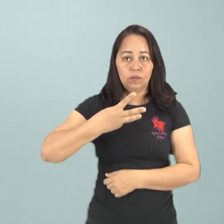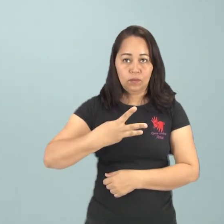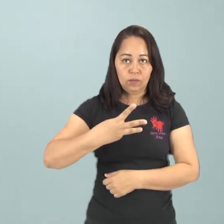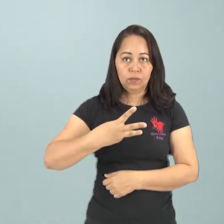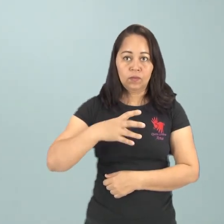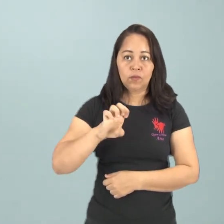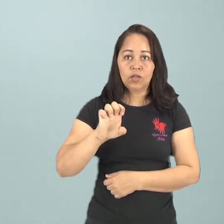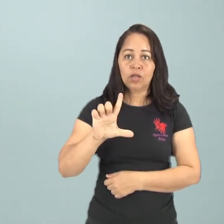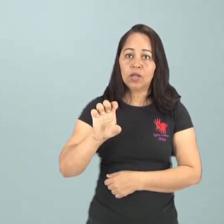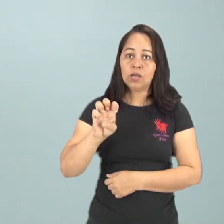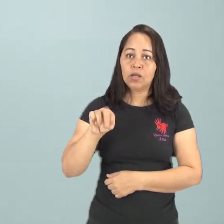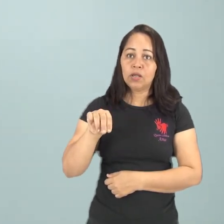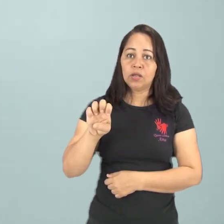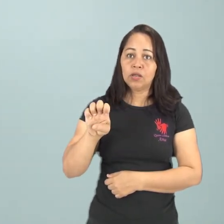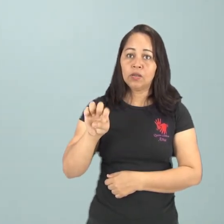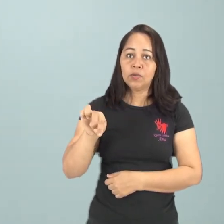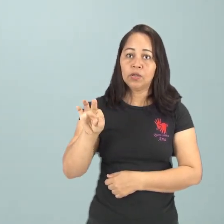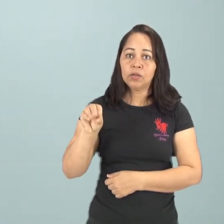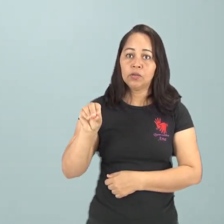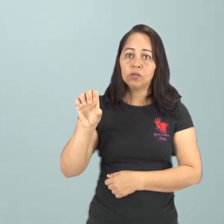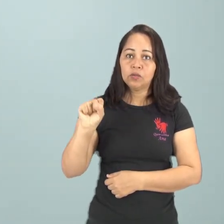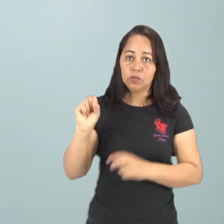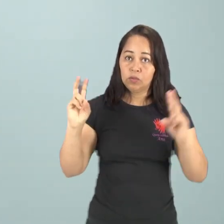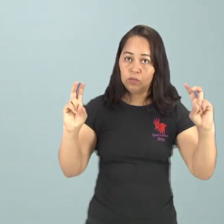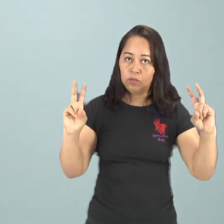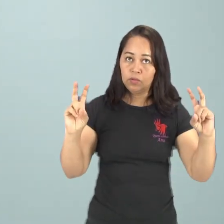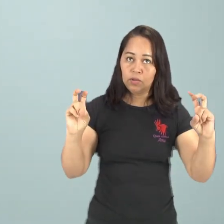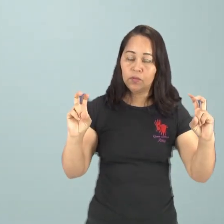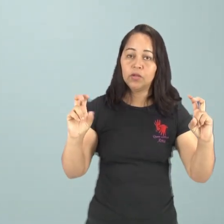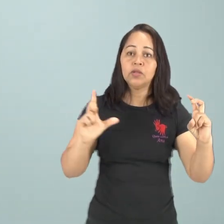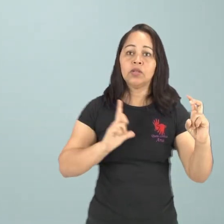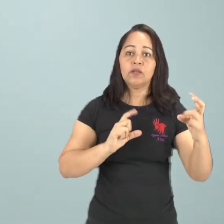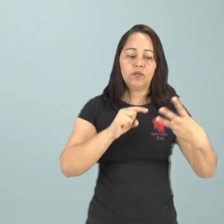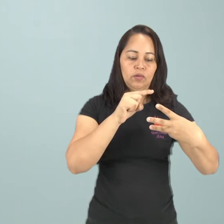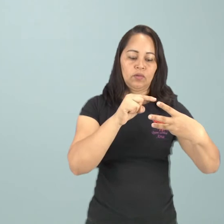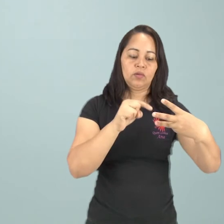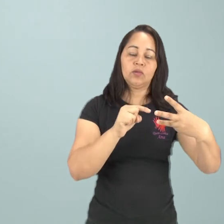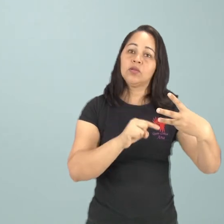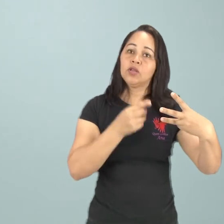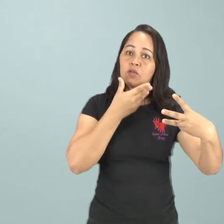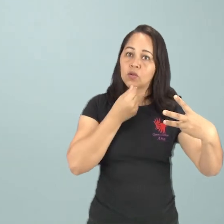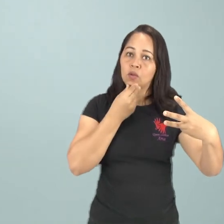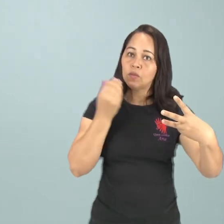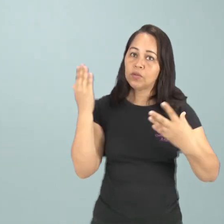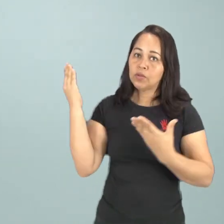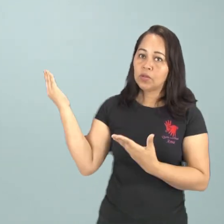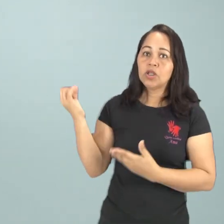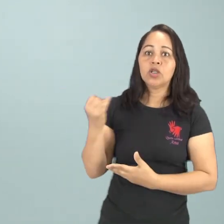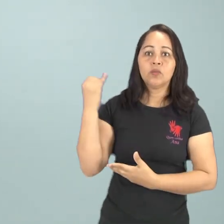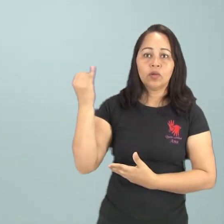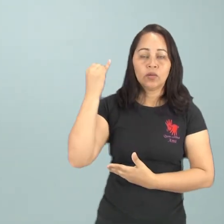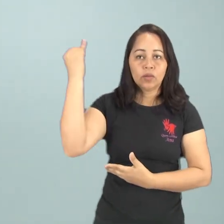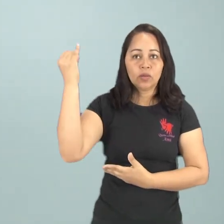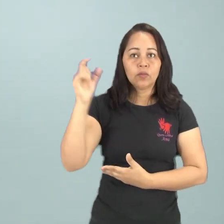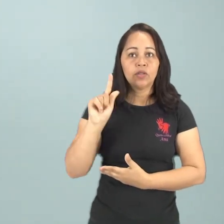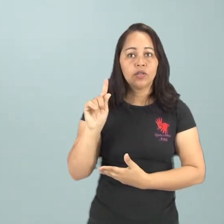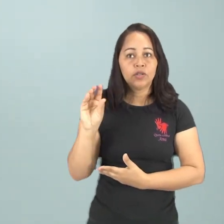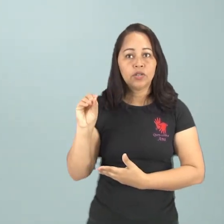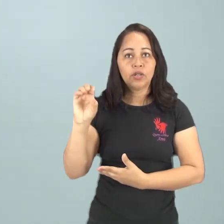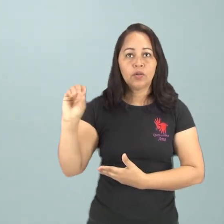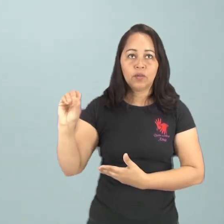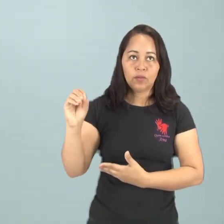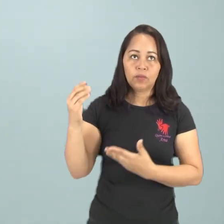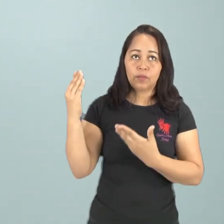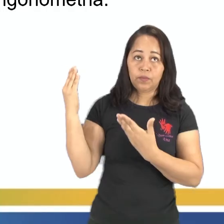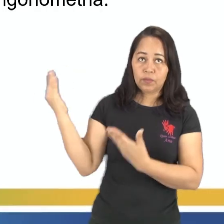para a geometria, houveram outros personagens matemáticos que contribuíram também para a sistematização da geometria. No